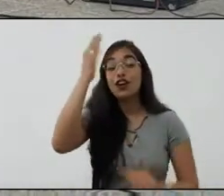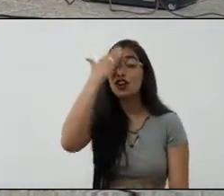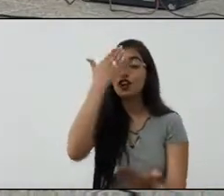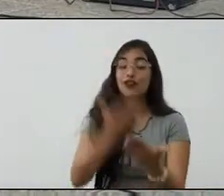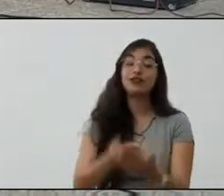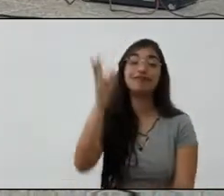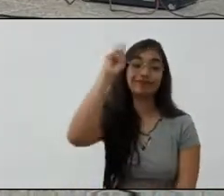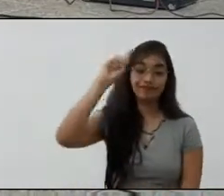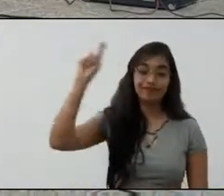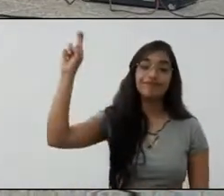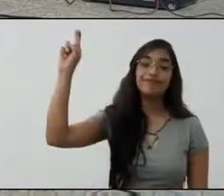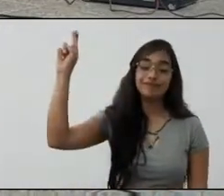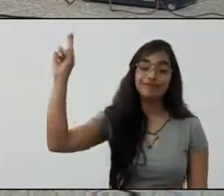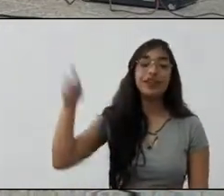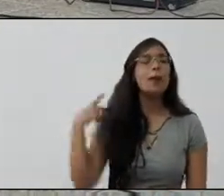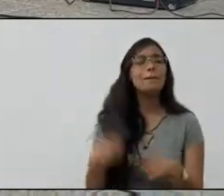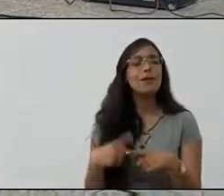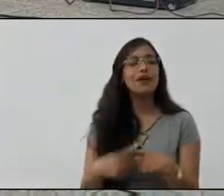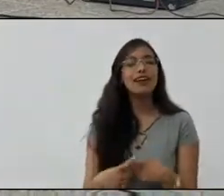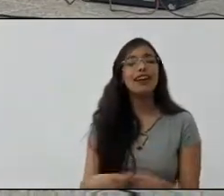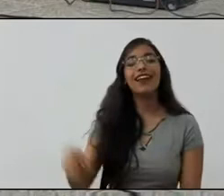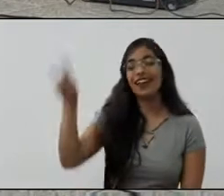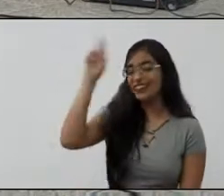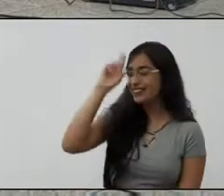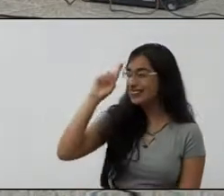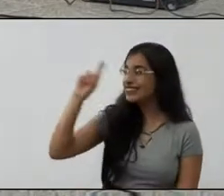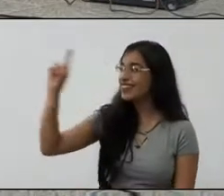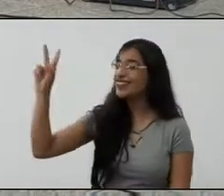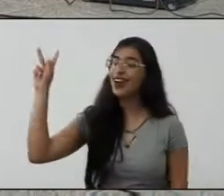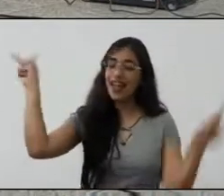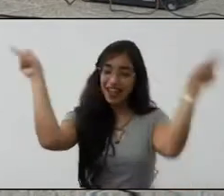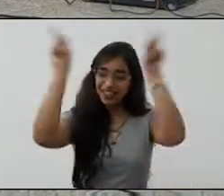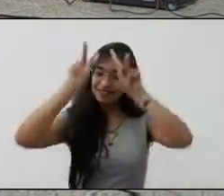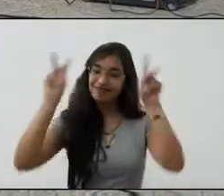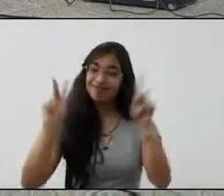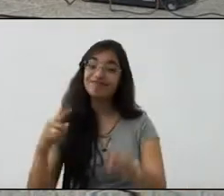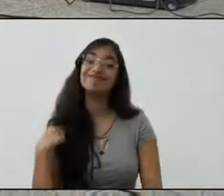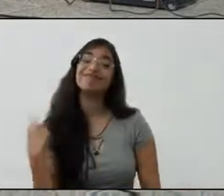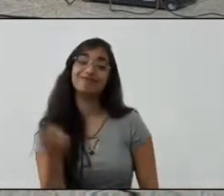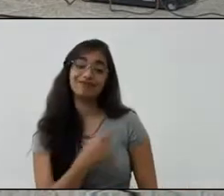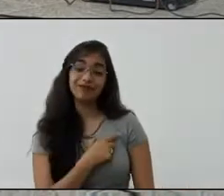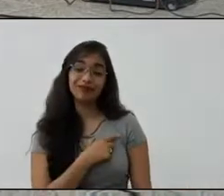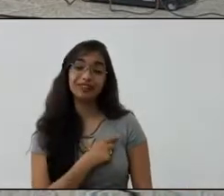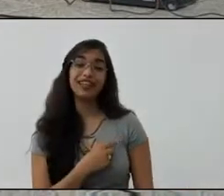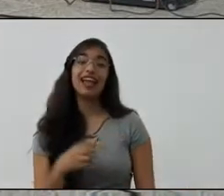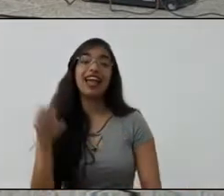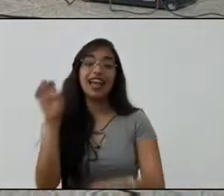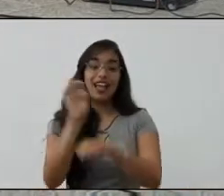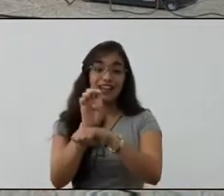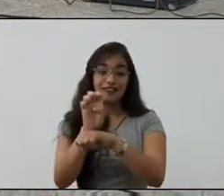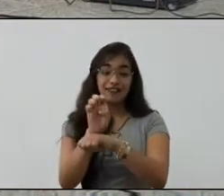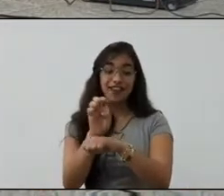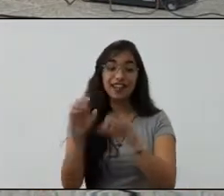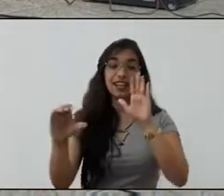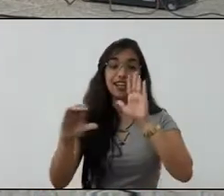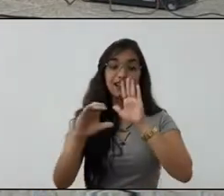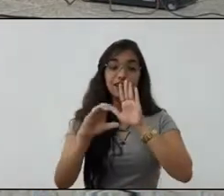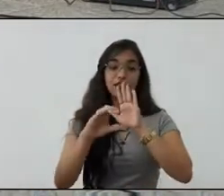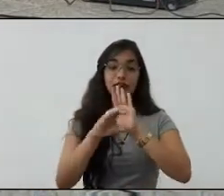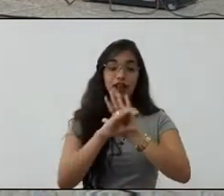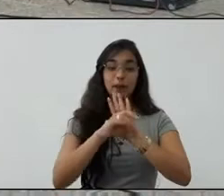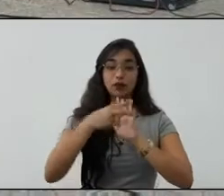Descanse no Senhor, porque Ele é a nossa paz. Efésios 2, capítulo 4, versículo 14